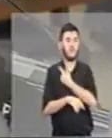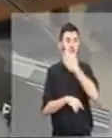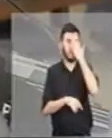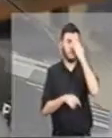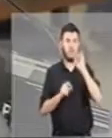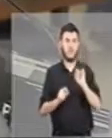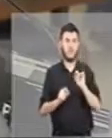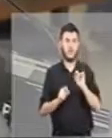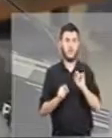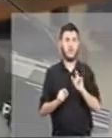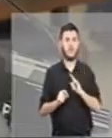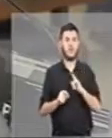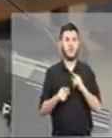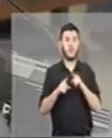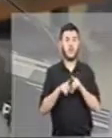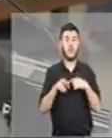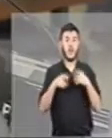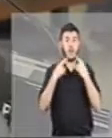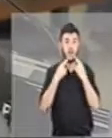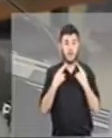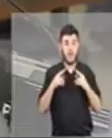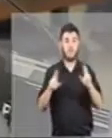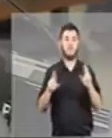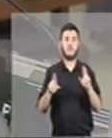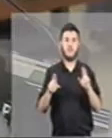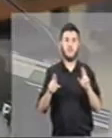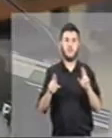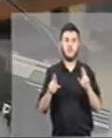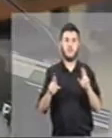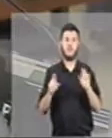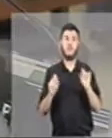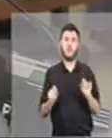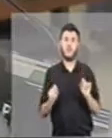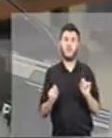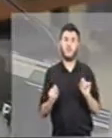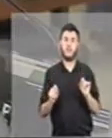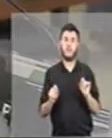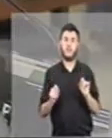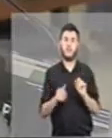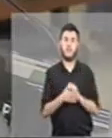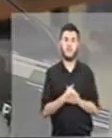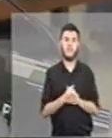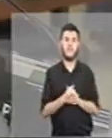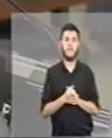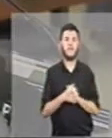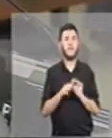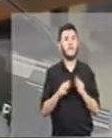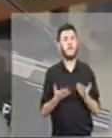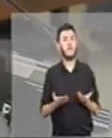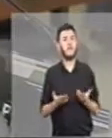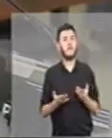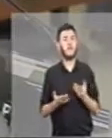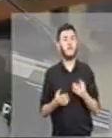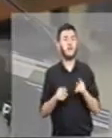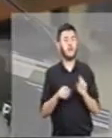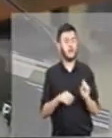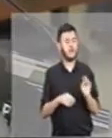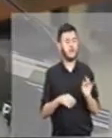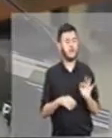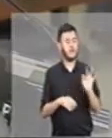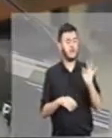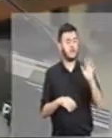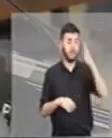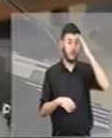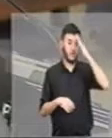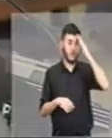na parte em que se entendeu que houve usurpação da competência do Supremo Tribunal Federal, na